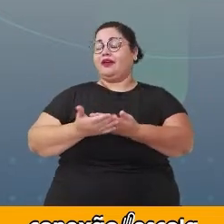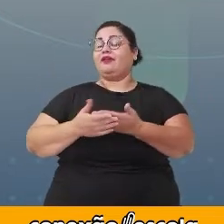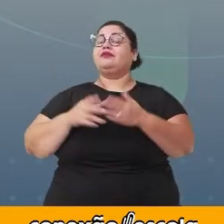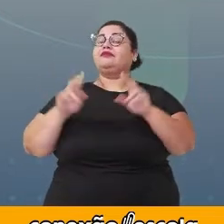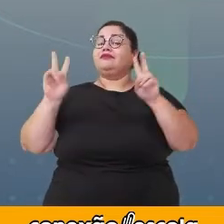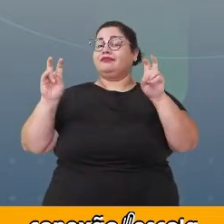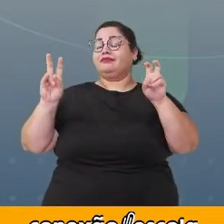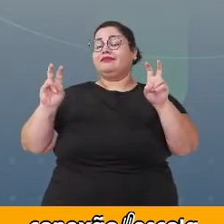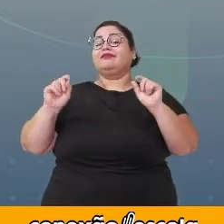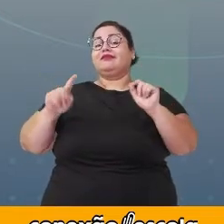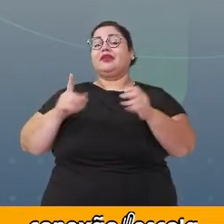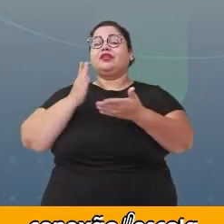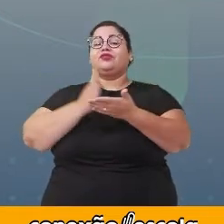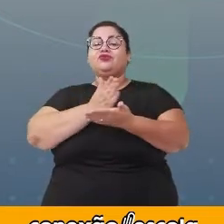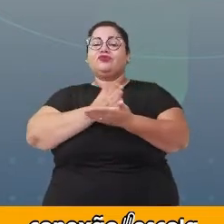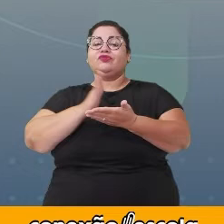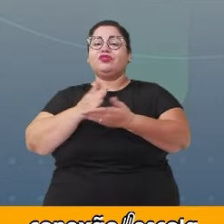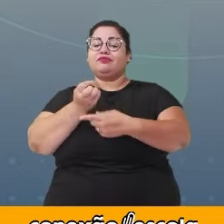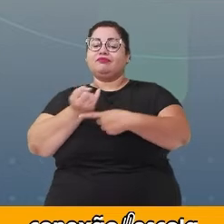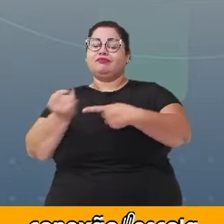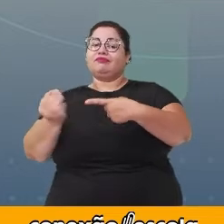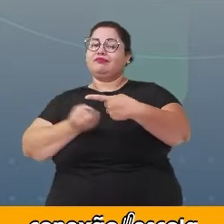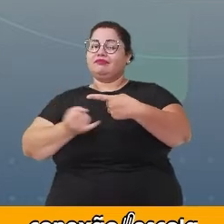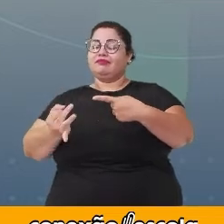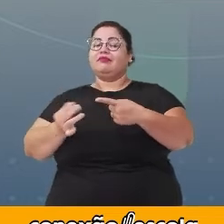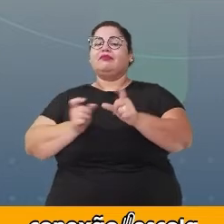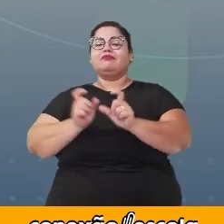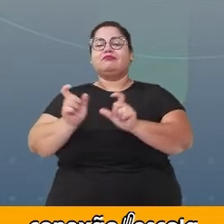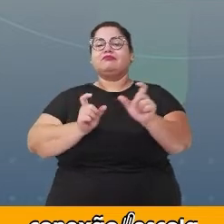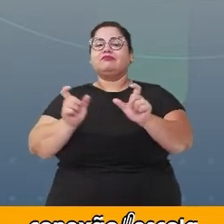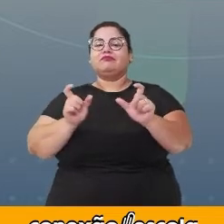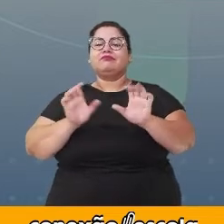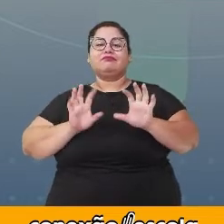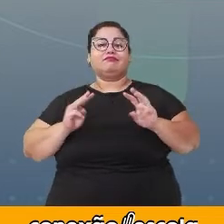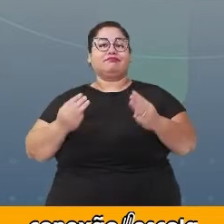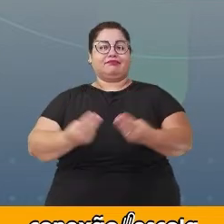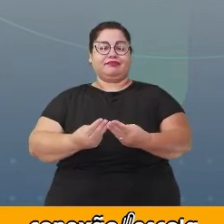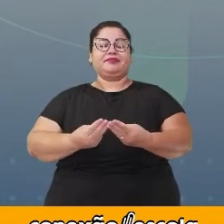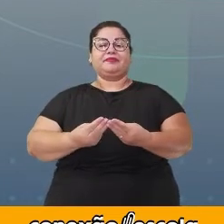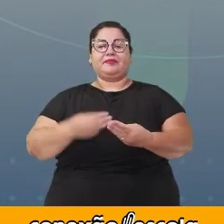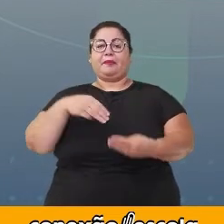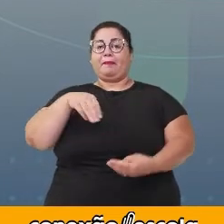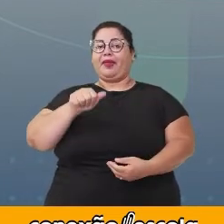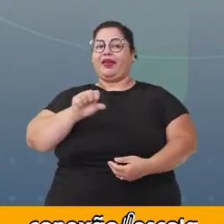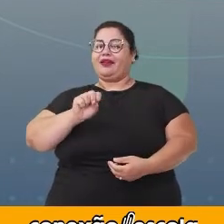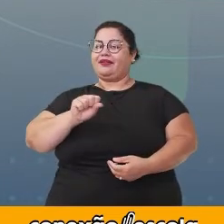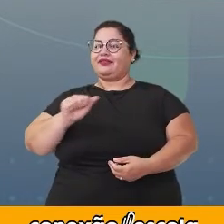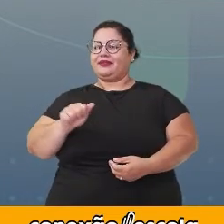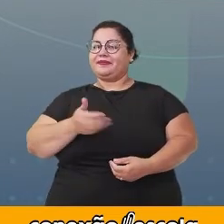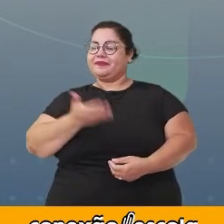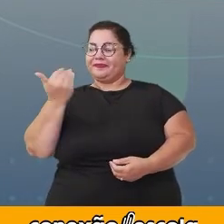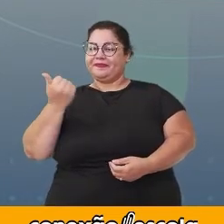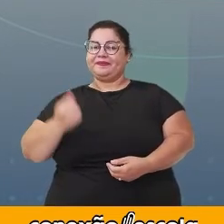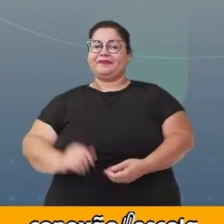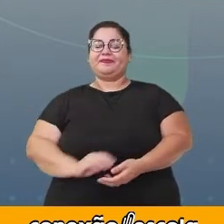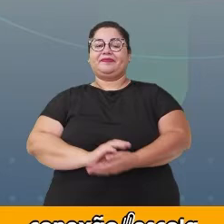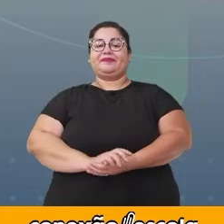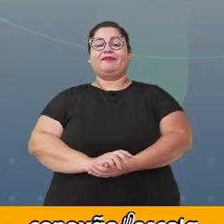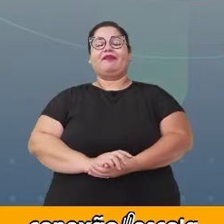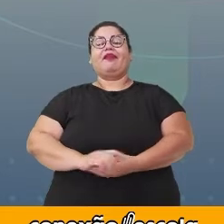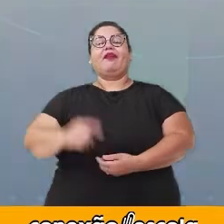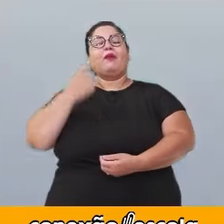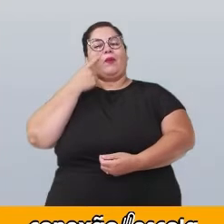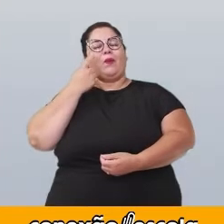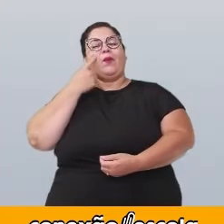como título Dividindo em frações e medindo em a massa. Vamos começar? Olha